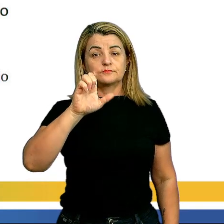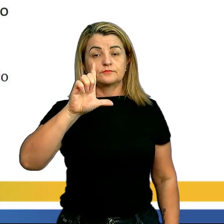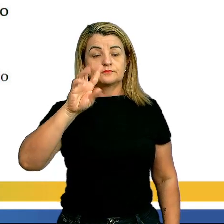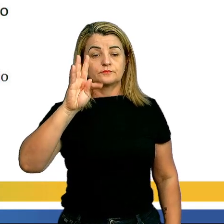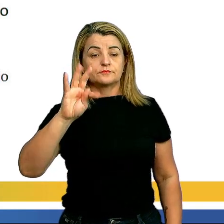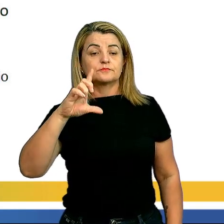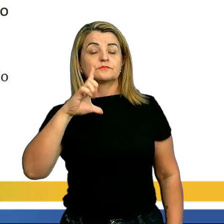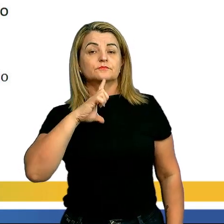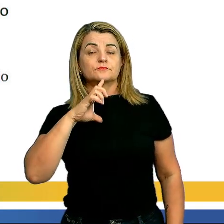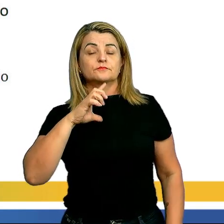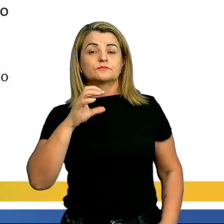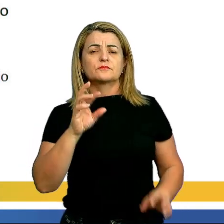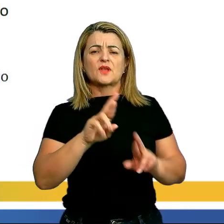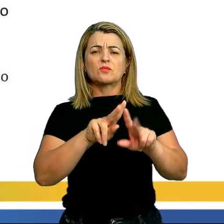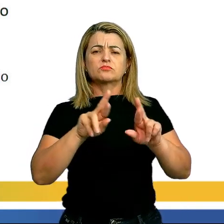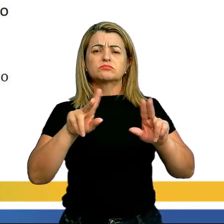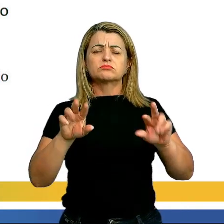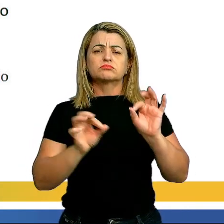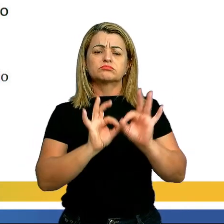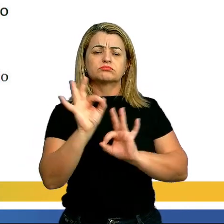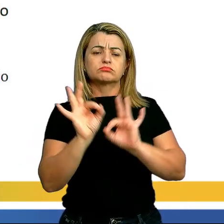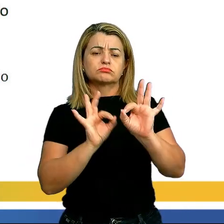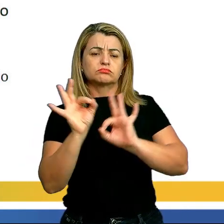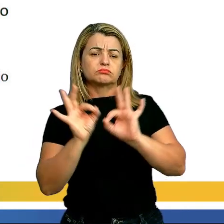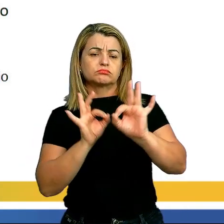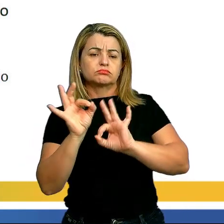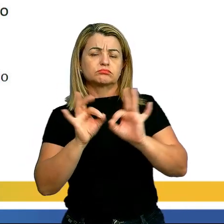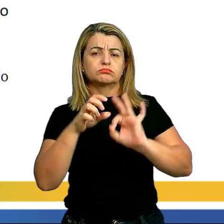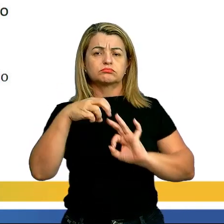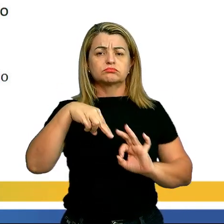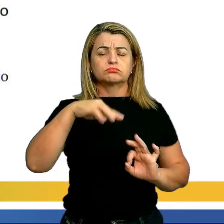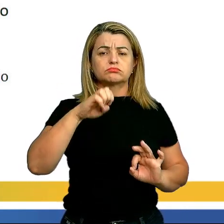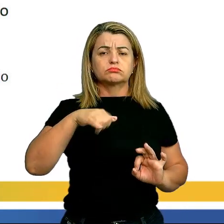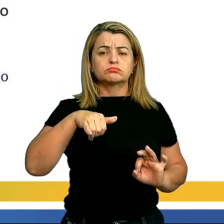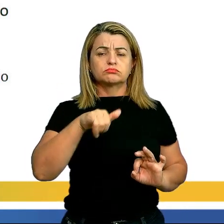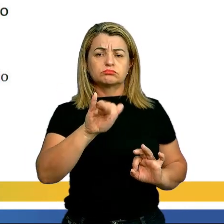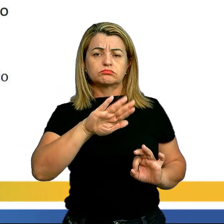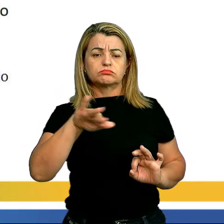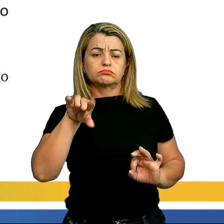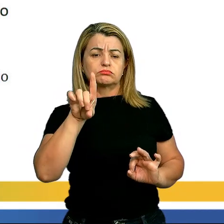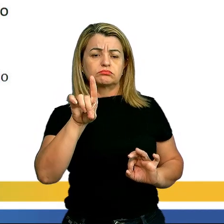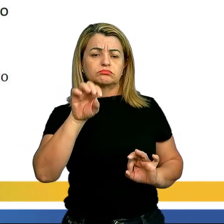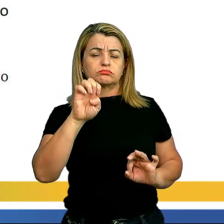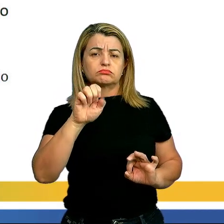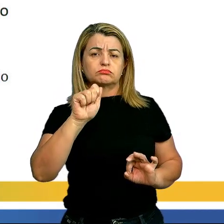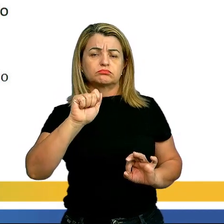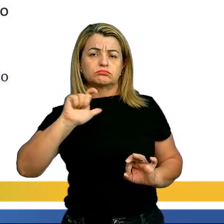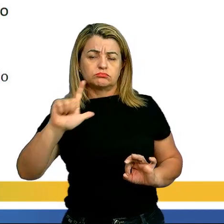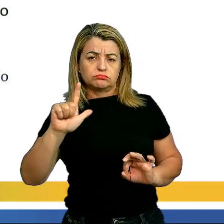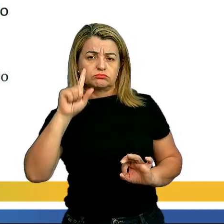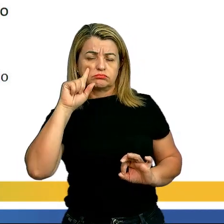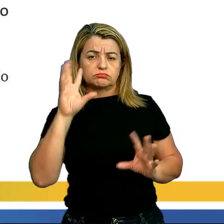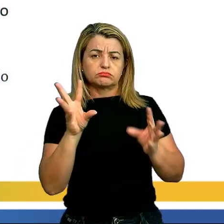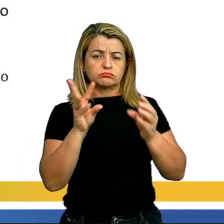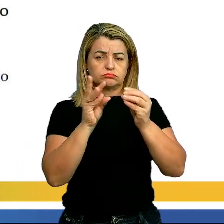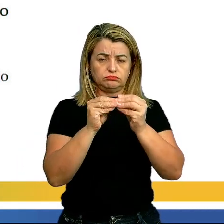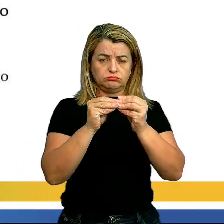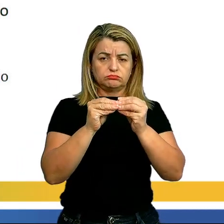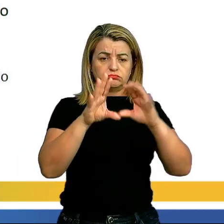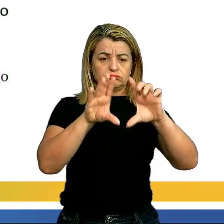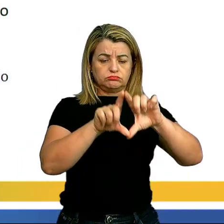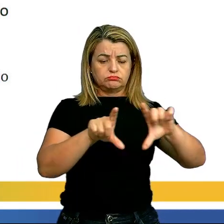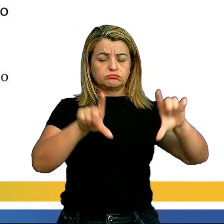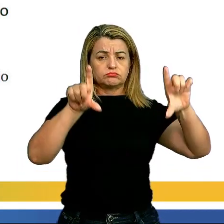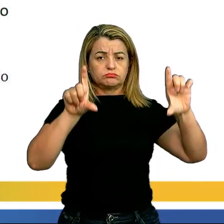à série de projetos federais implantados pelos Estados Unidos para recuperar o país. Então, na conclusão da leitura desse trecho, que é um